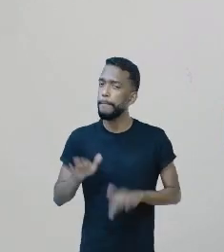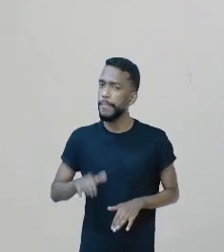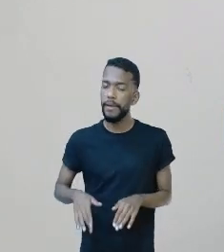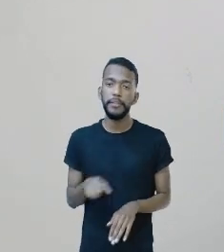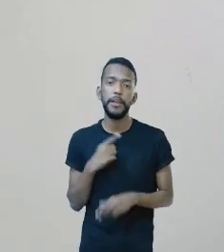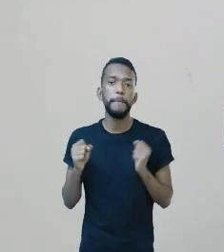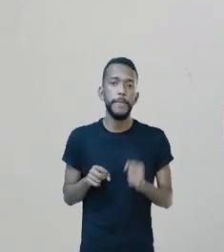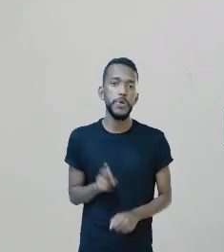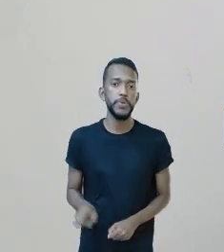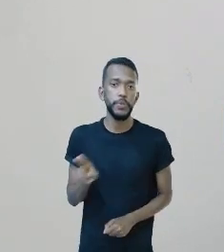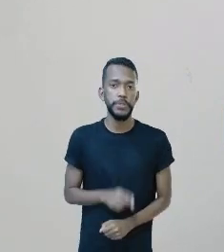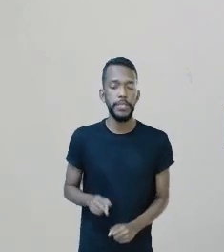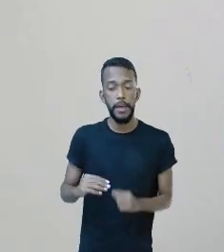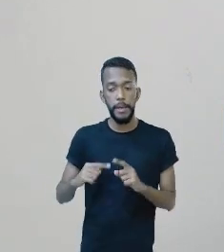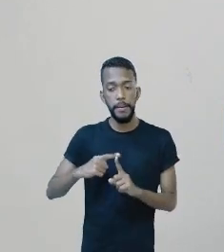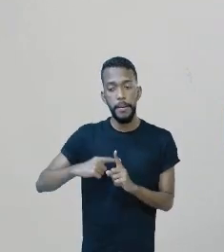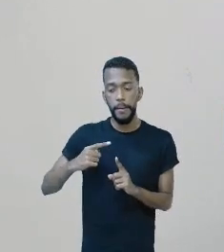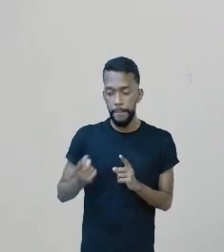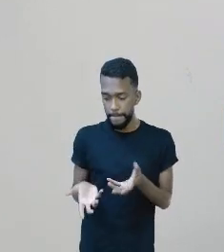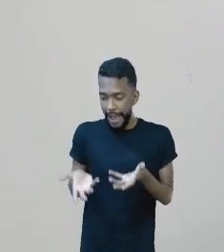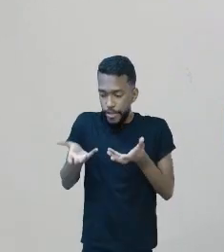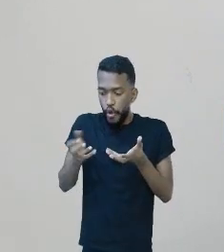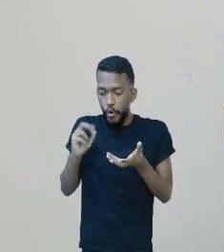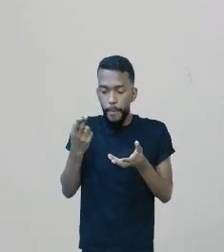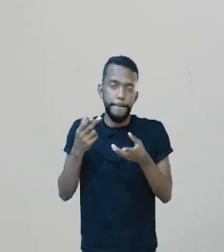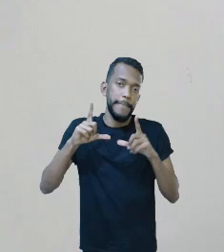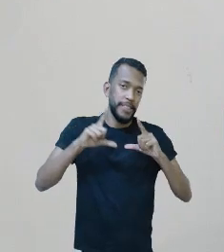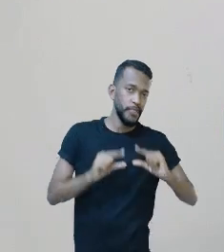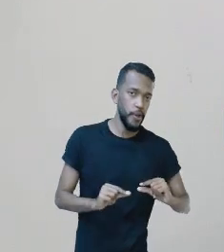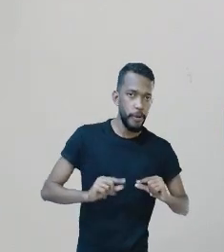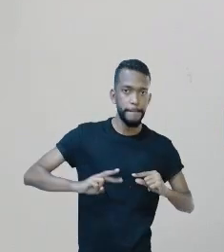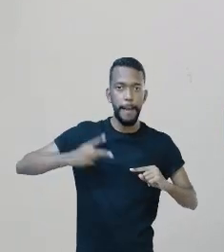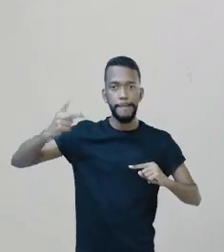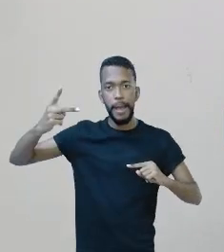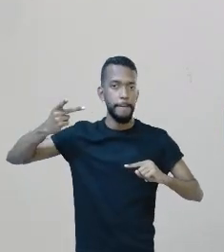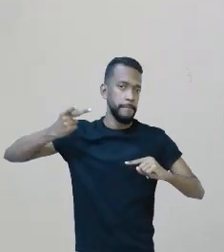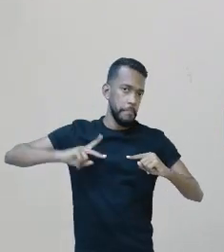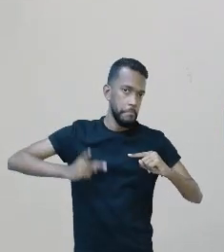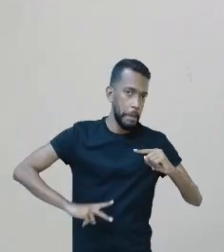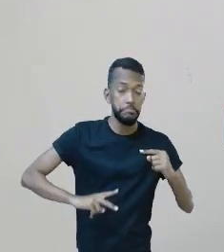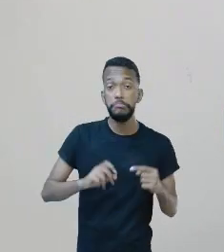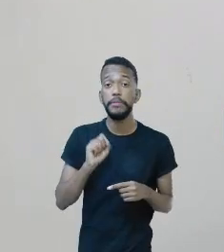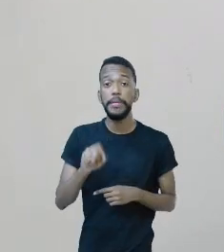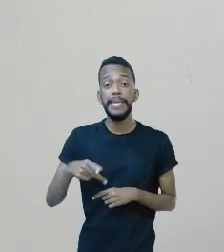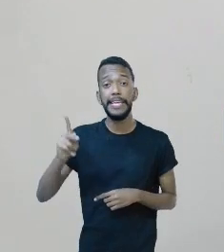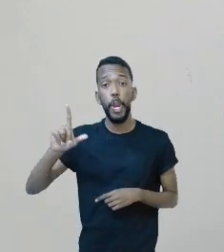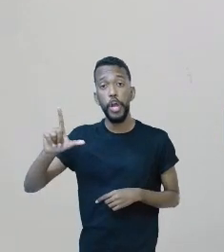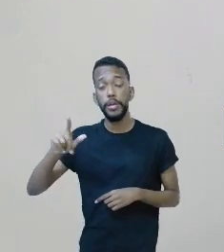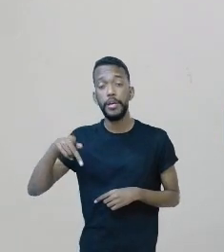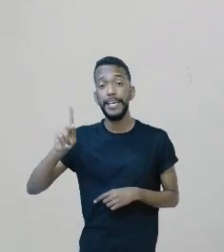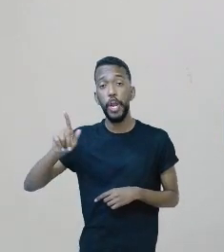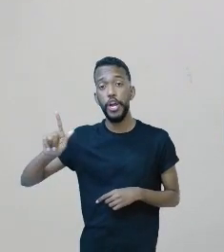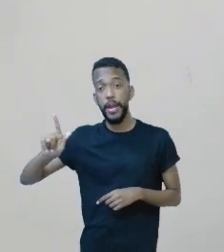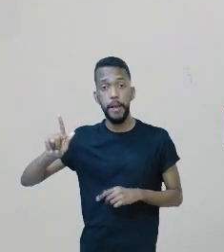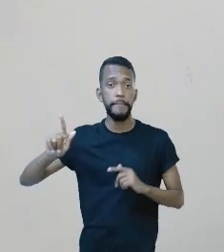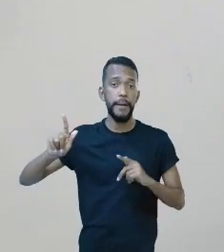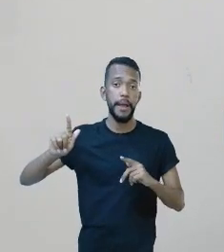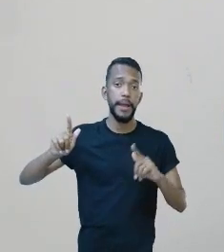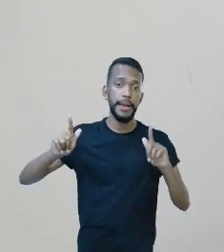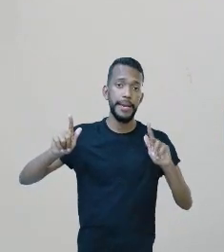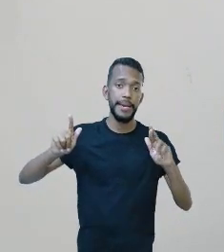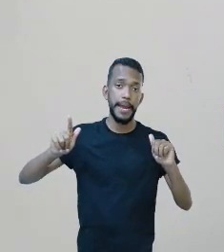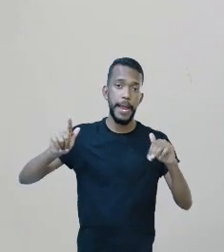eu utilizo uma medida maior ou uma medida menor. Quilograma e grama a gente já